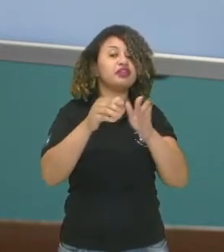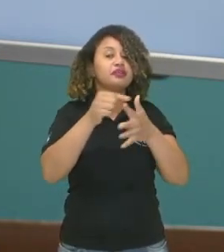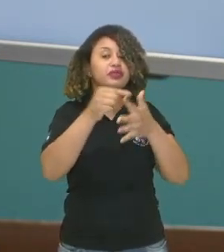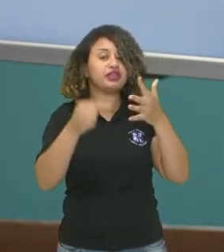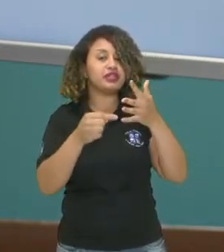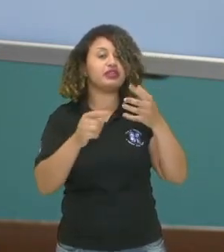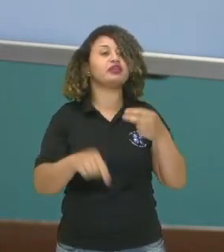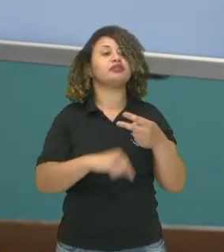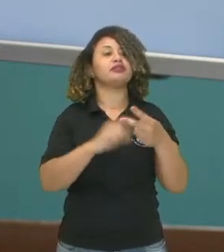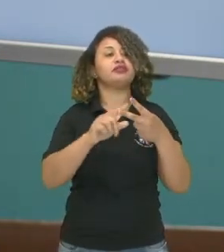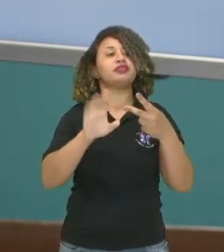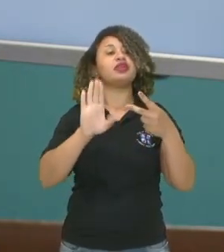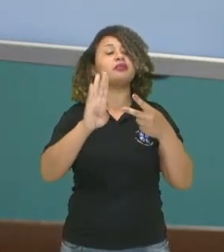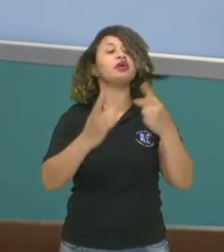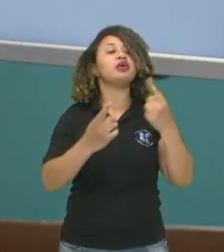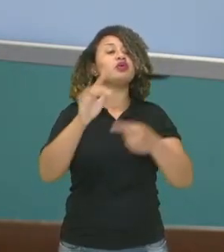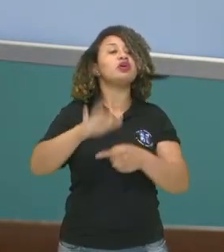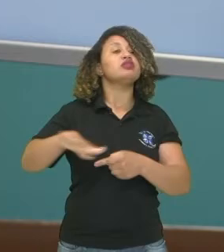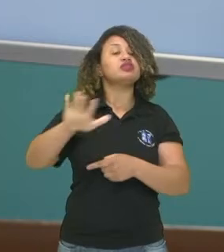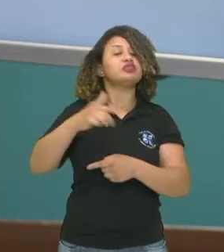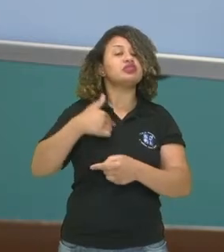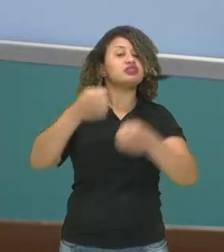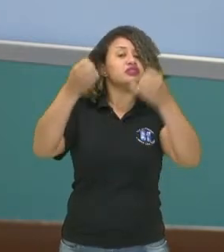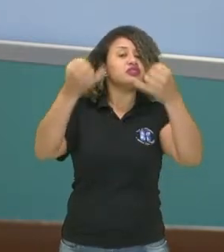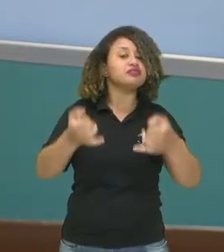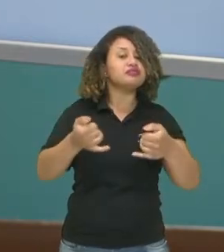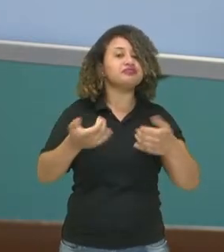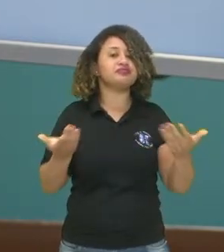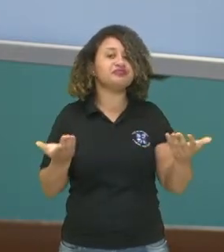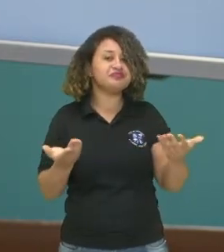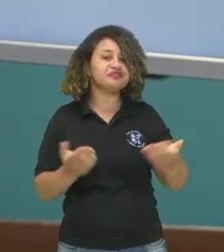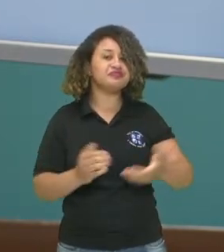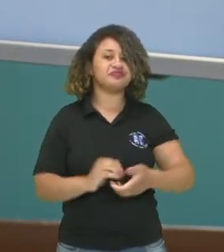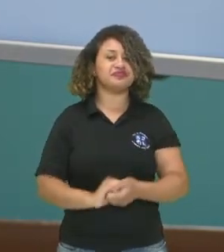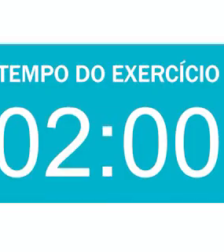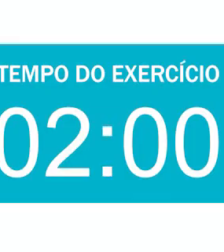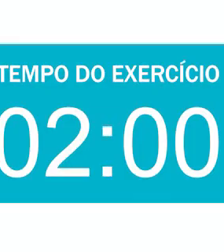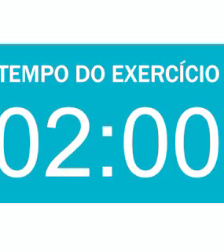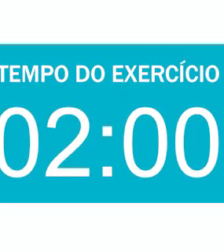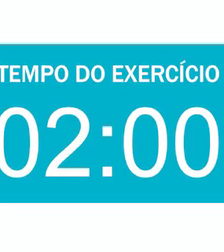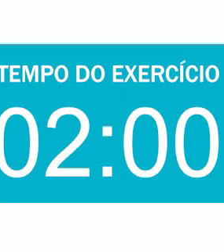do cotidiano foi citada? Responda.